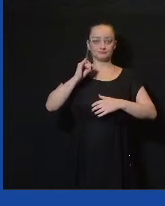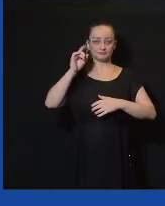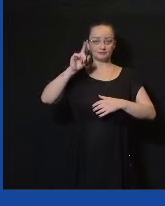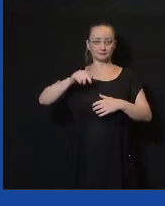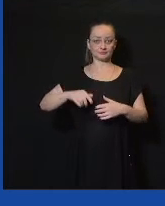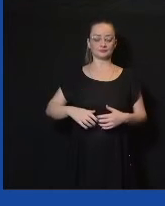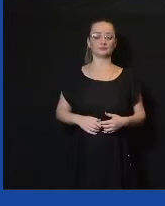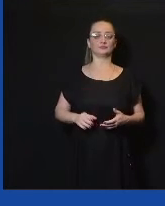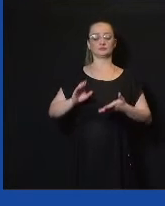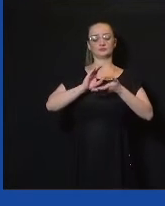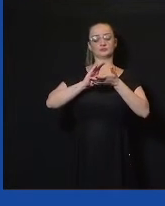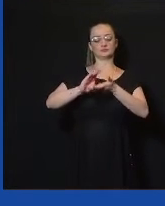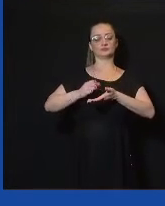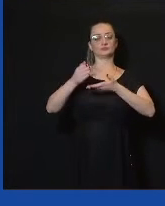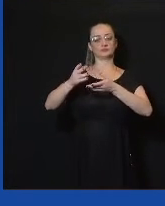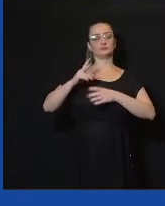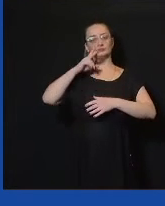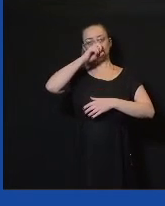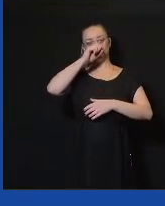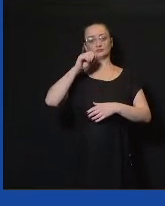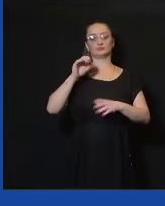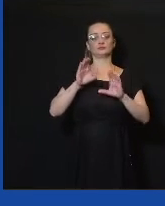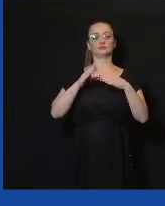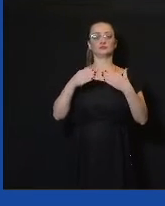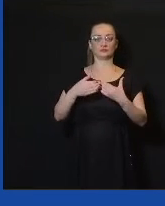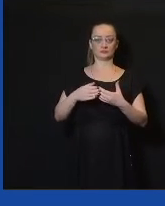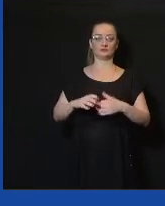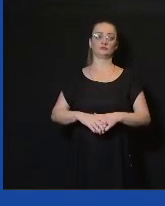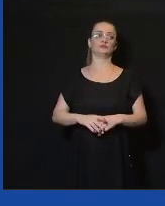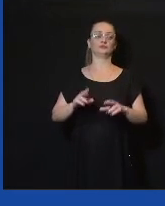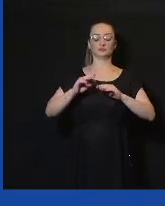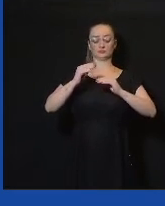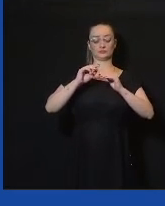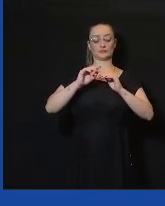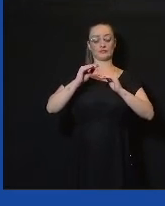do recurso para fortalecimento das comunidades e para reduzir a desigualdade?